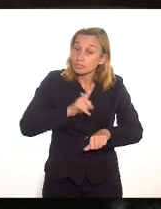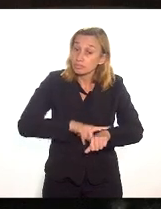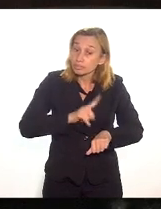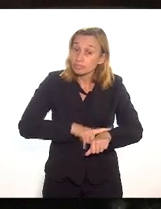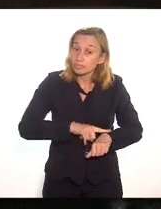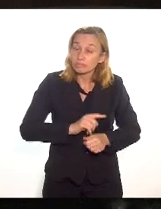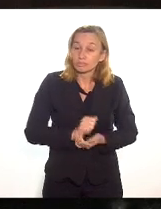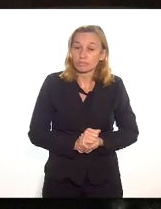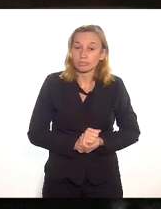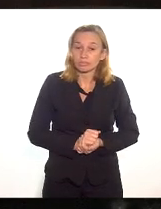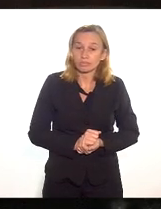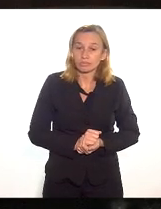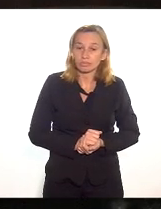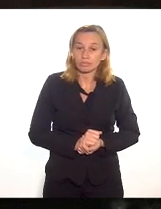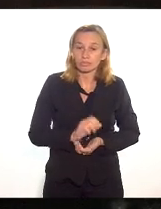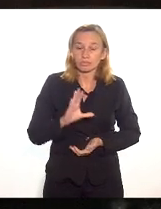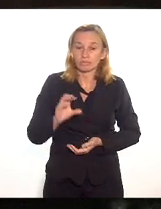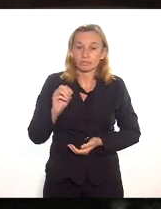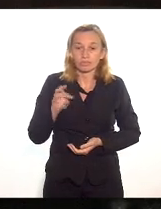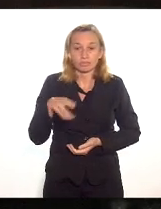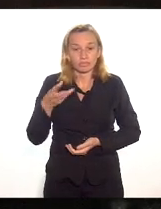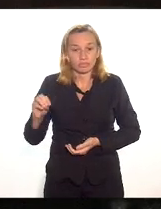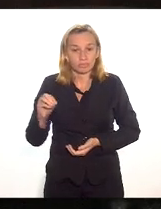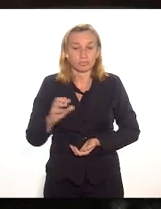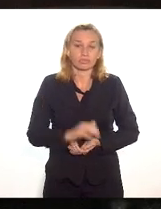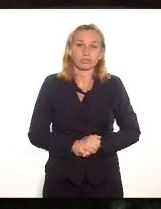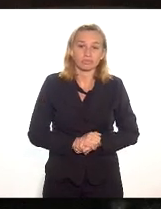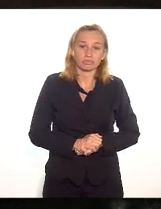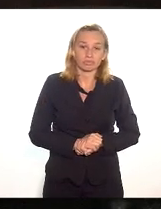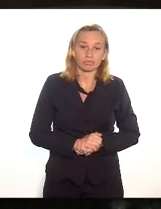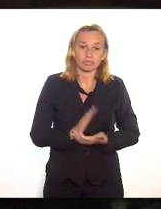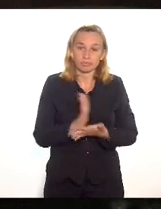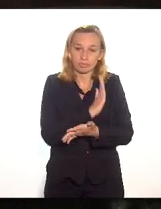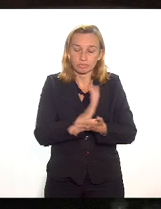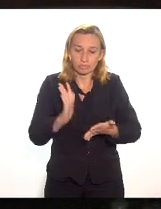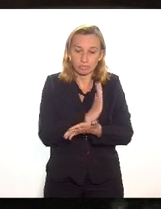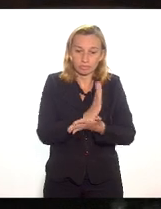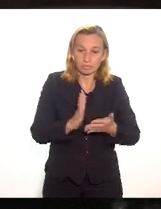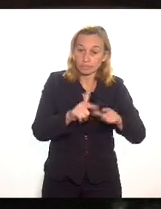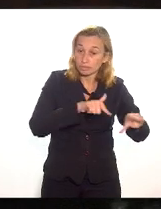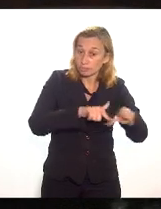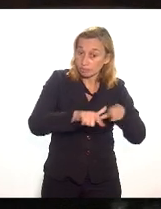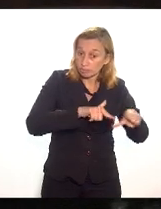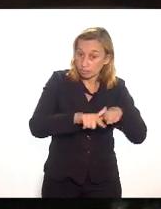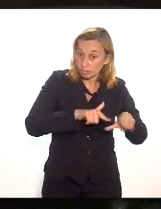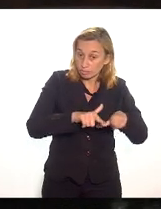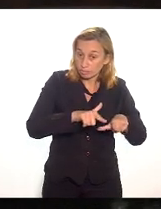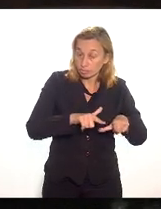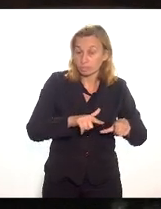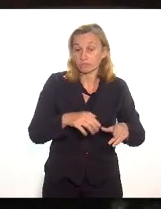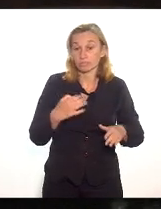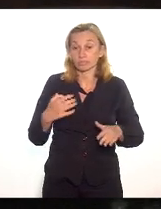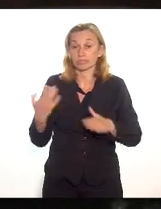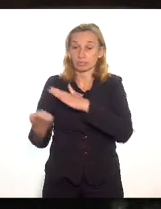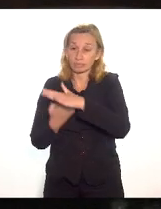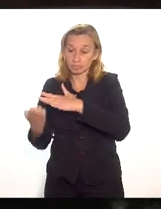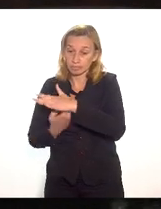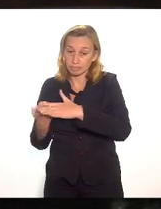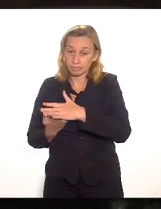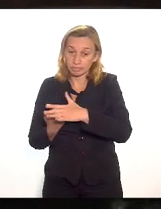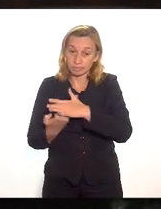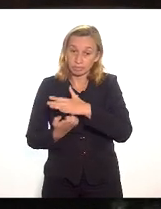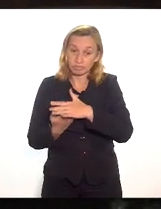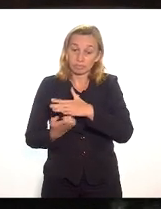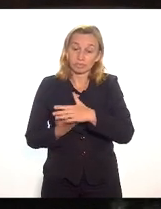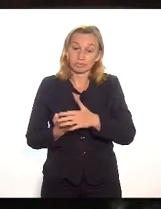da concessão de alguns serviços da companhia por empresas